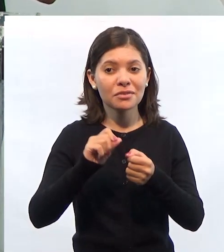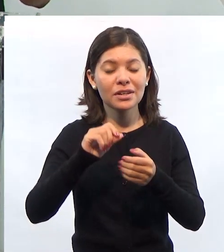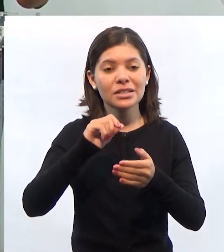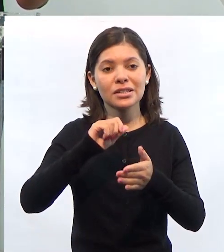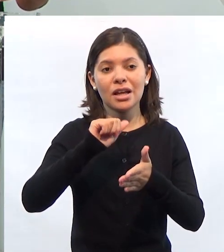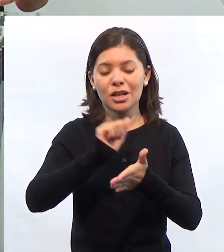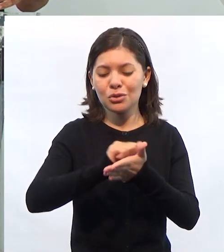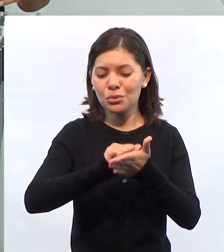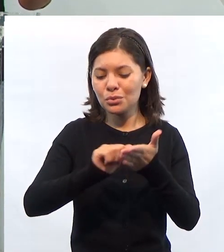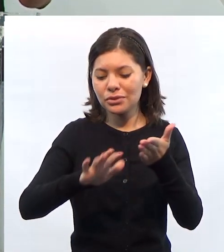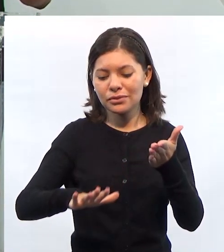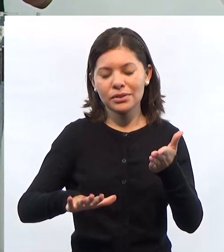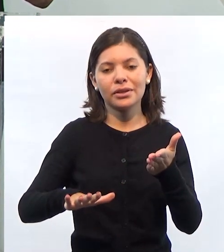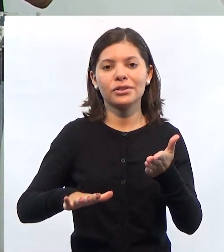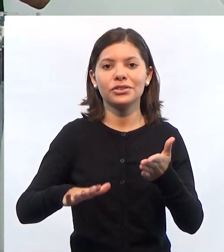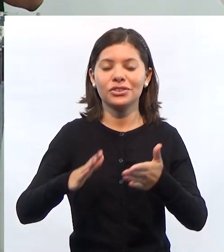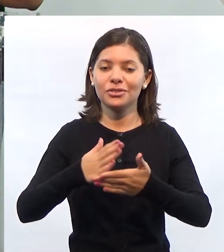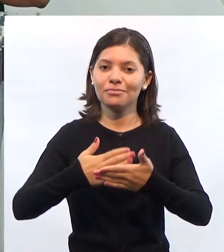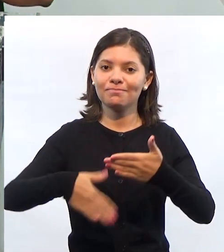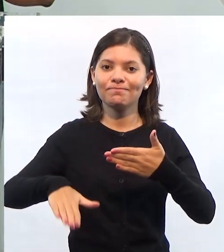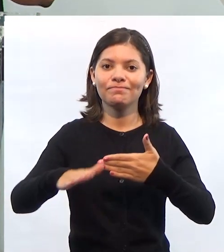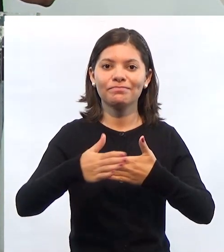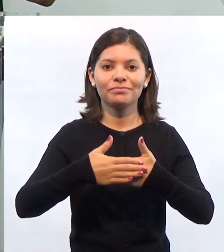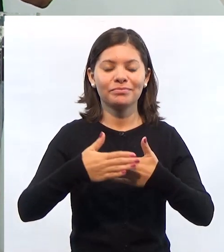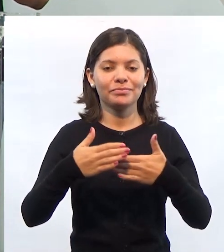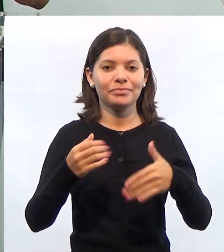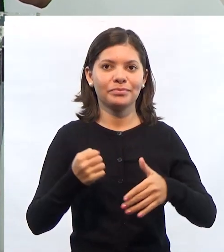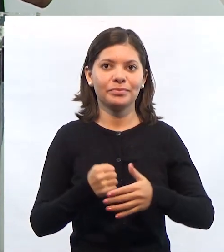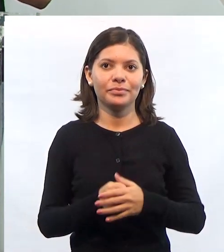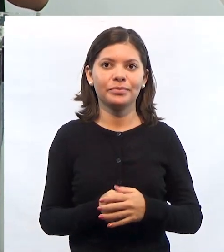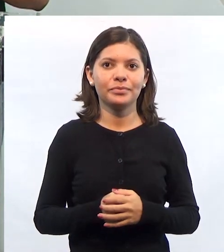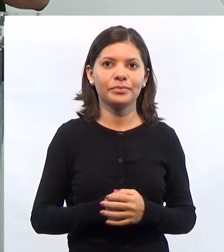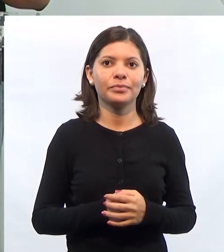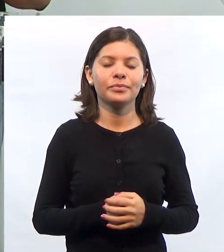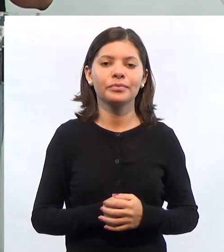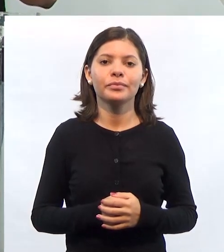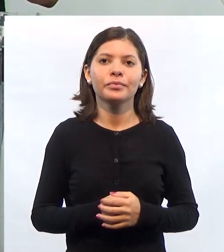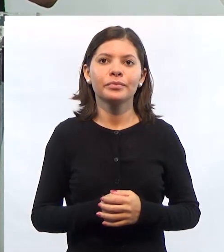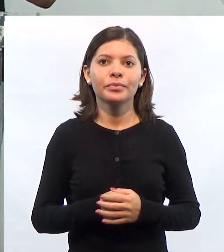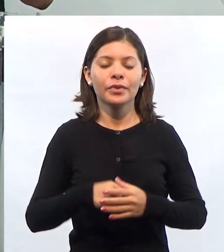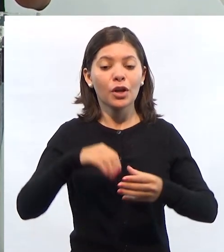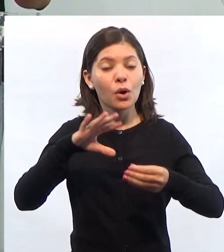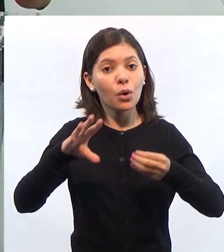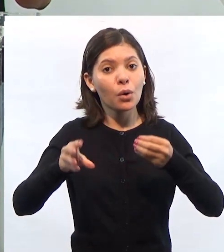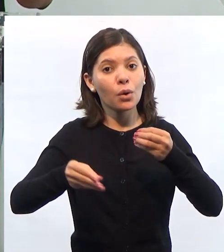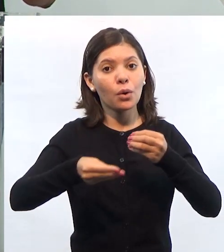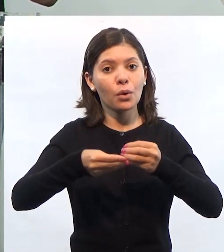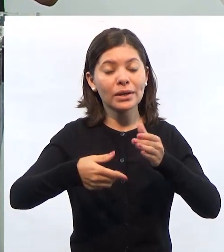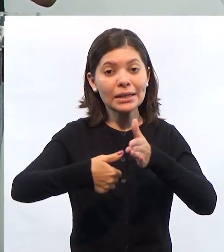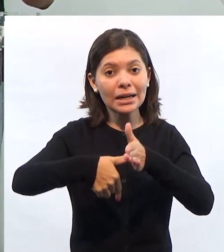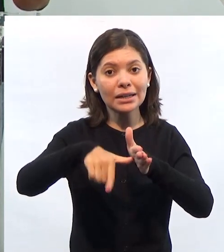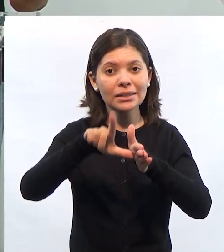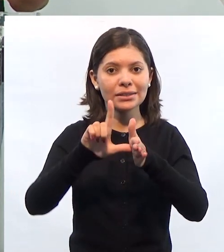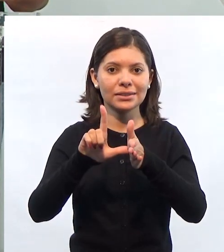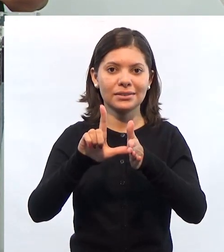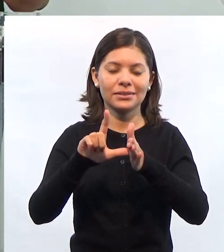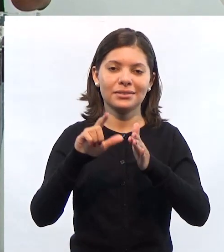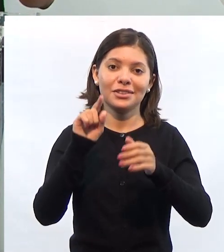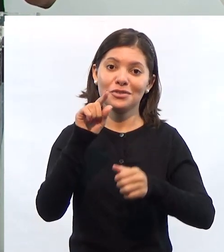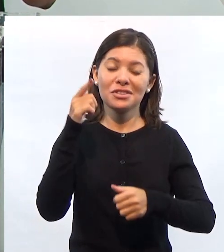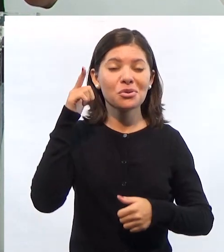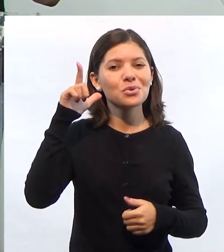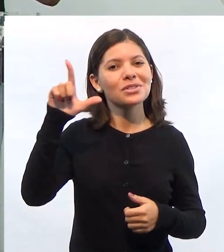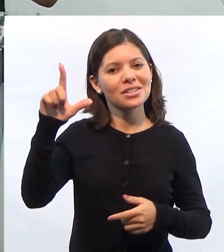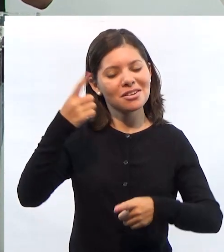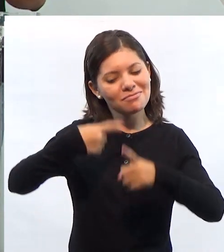faça todas as atividades e postem de preferência com antecedência